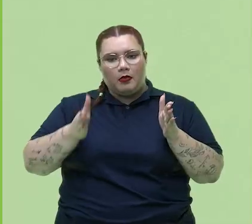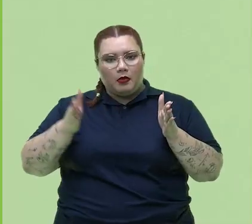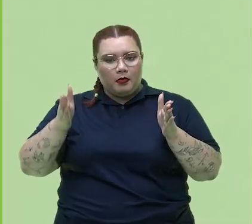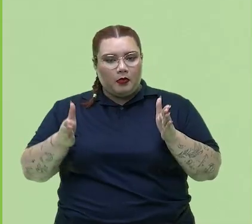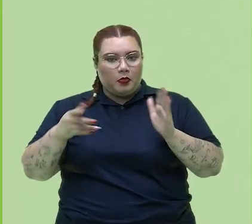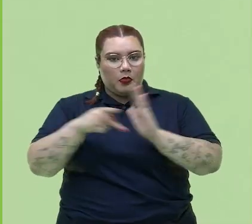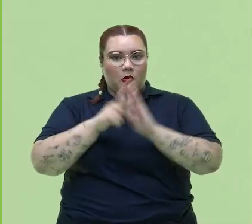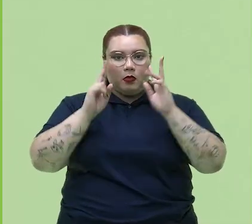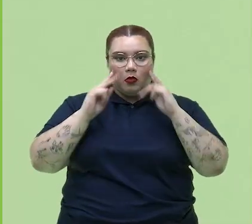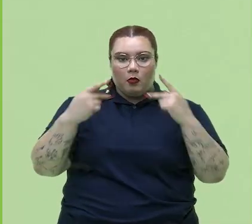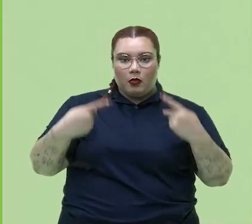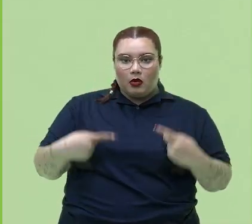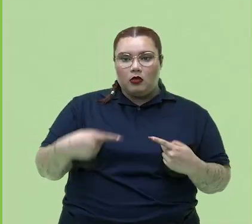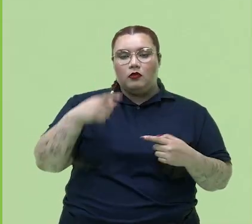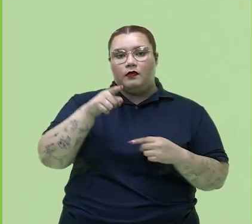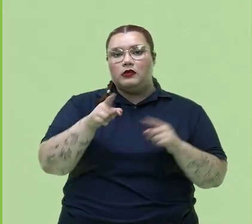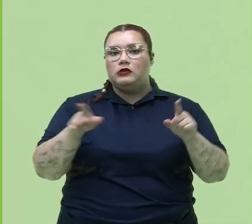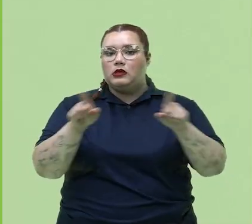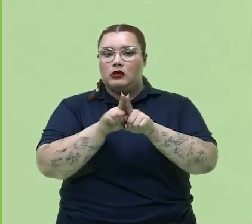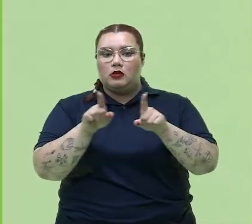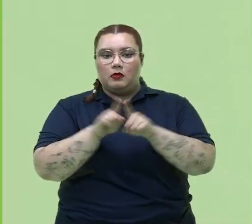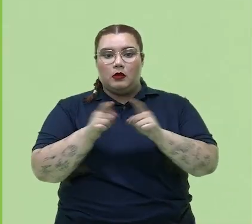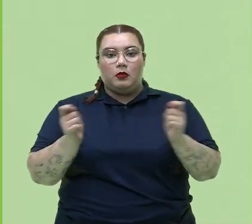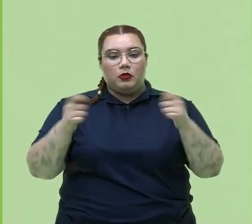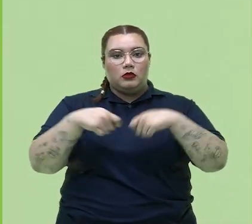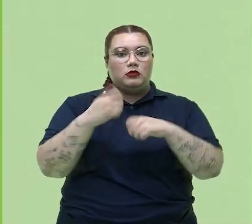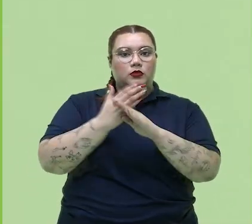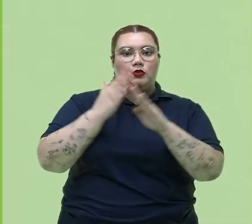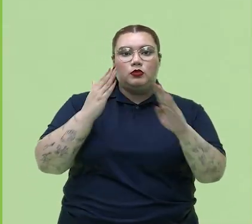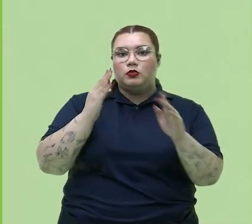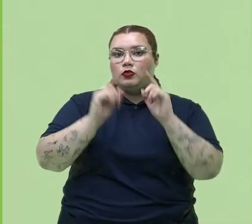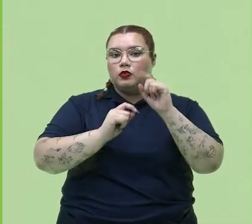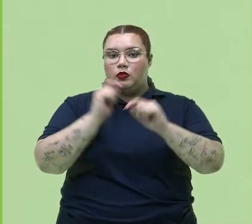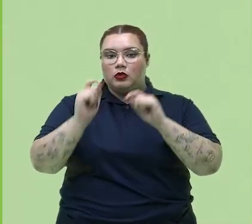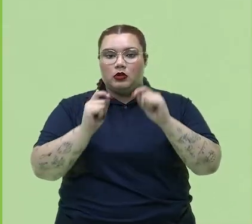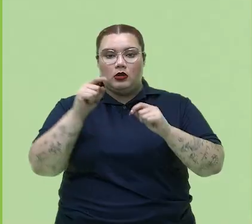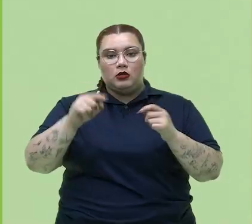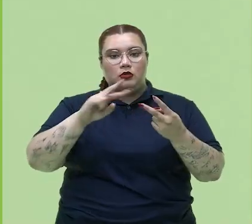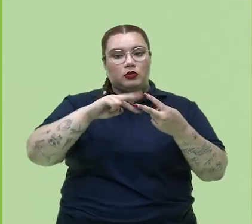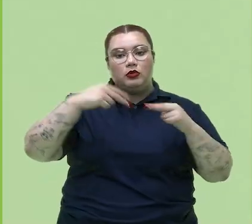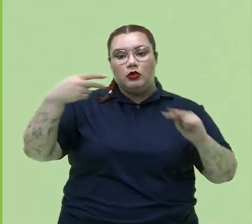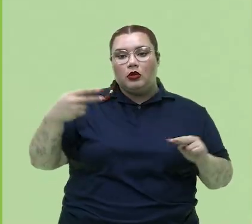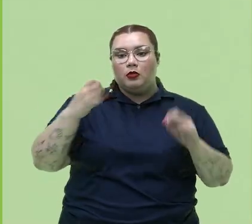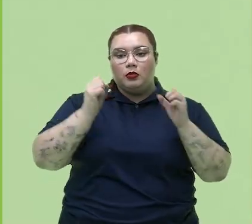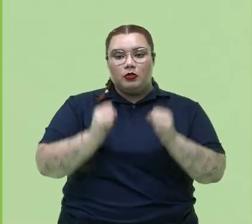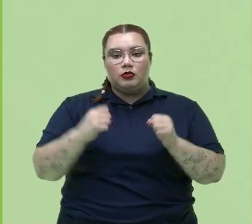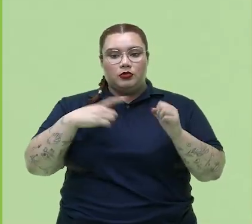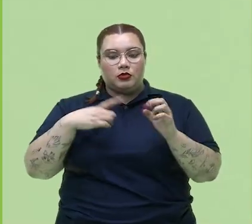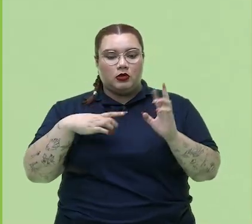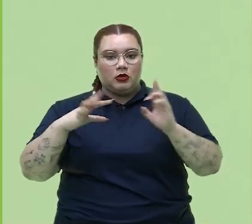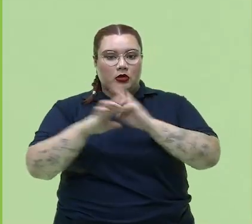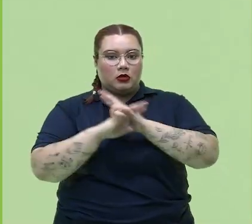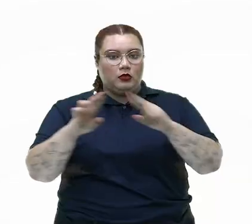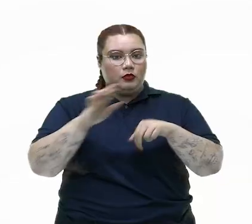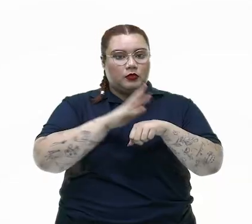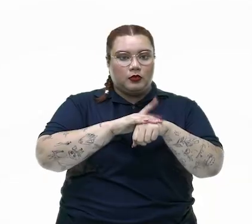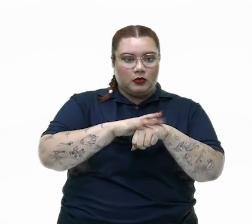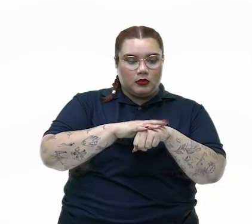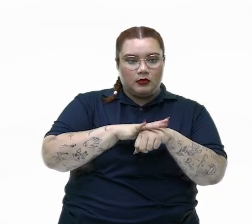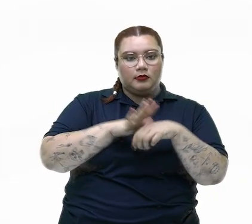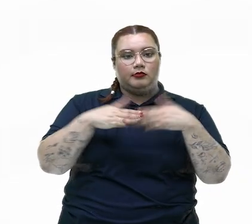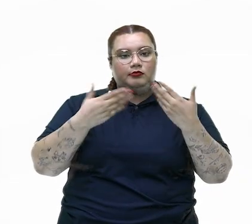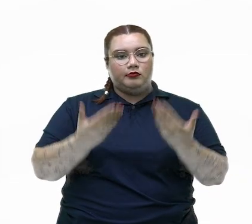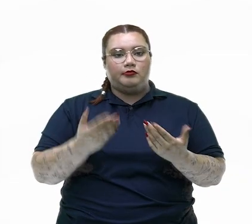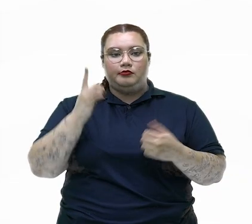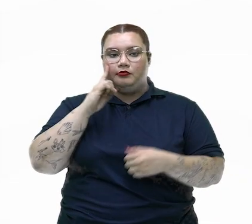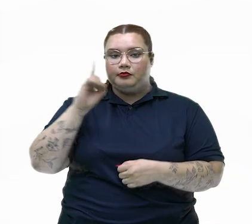um ser humano, você também pode identificar, por exemplo, aqueles genes que podem estar relacionados com as doenças, né, que são